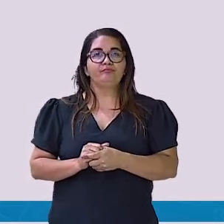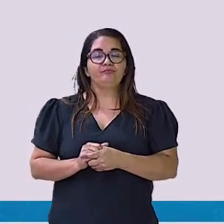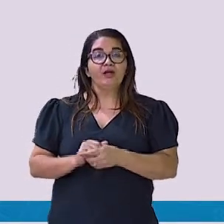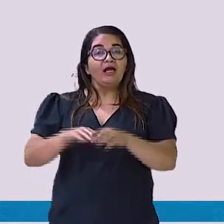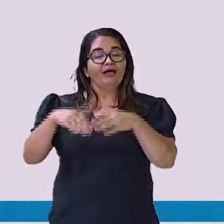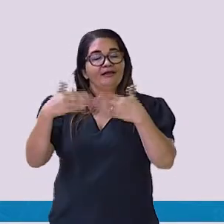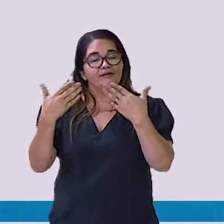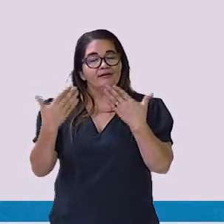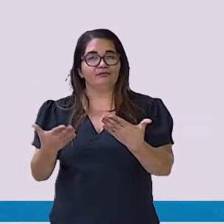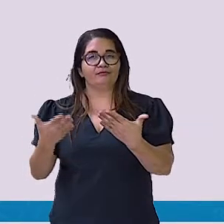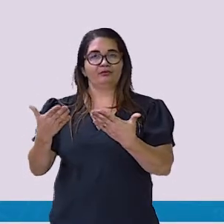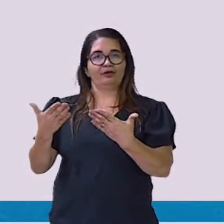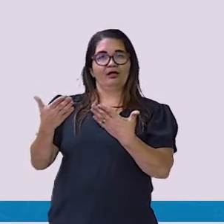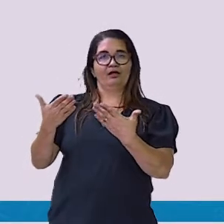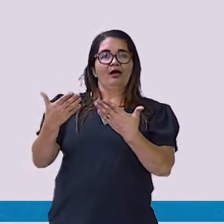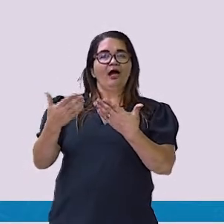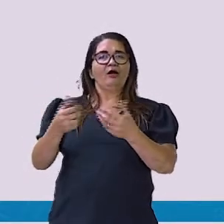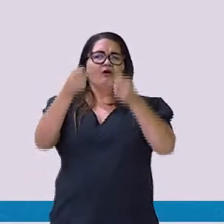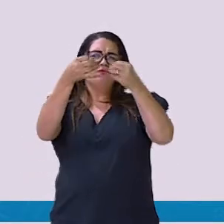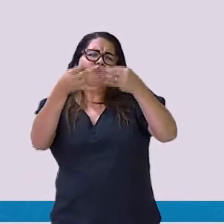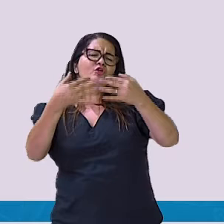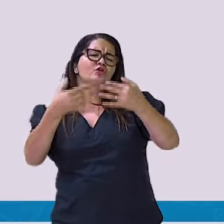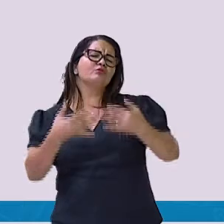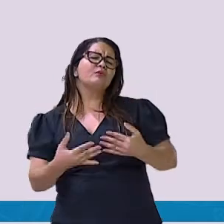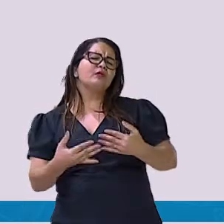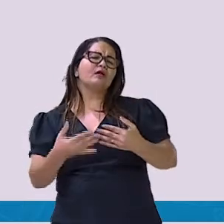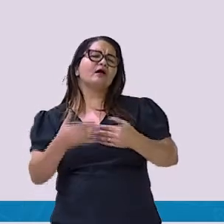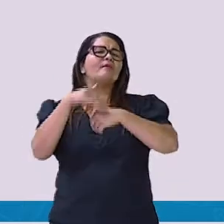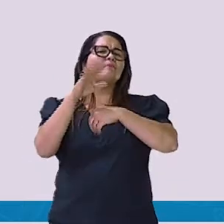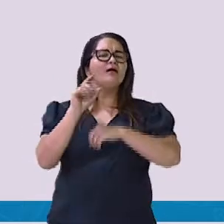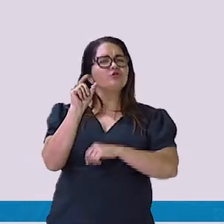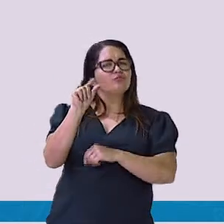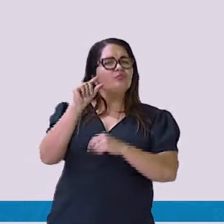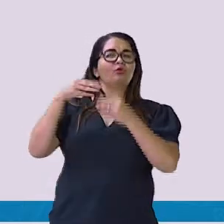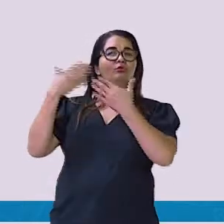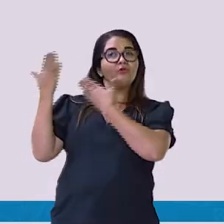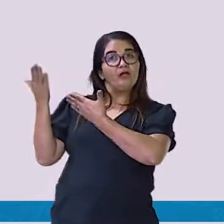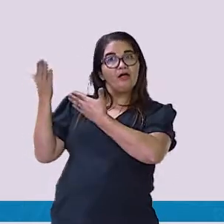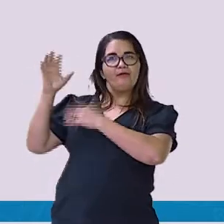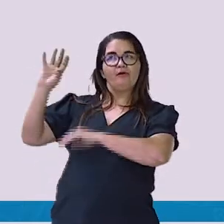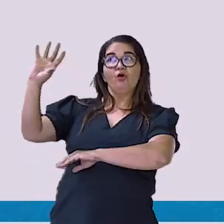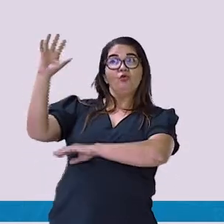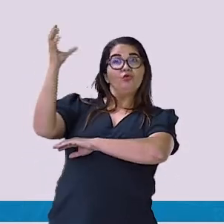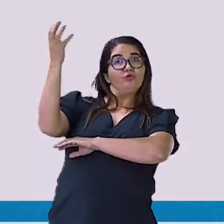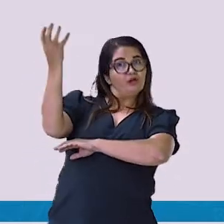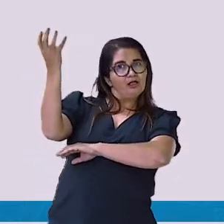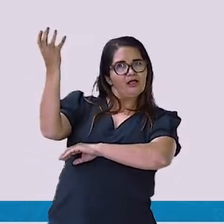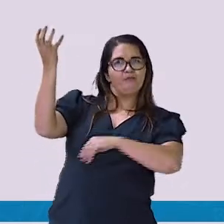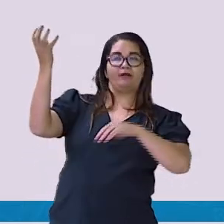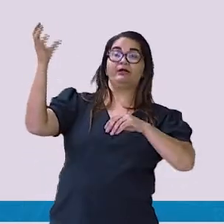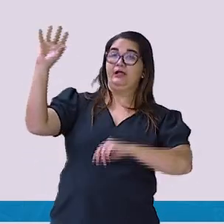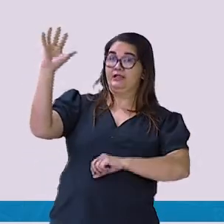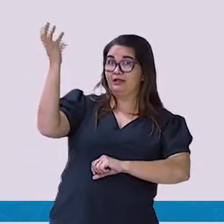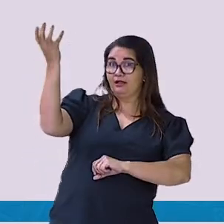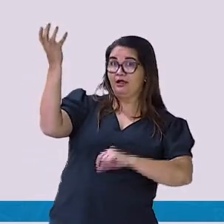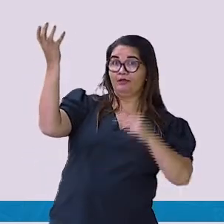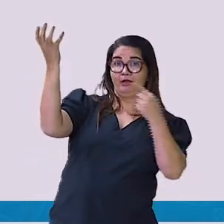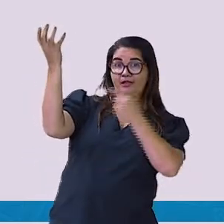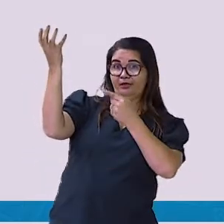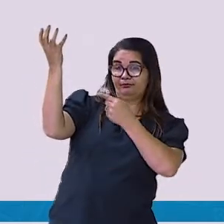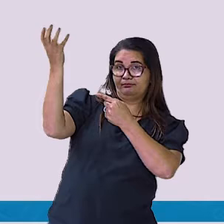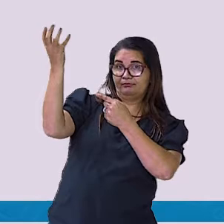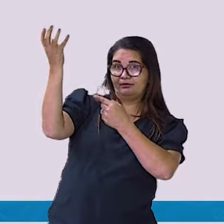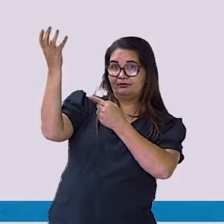Então, vamos lá. Vamos falar um pouquinho desses climas. Olha aqui, outro clima, outro mapa climático que